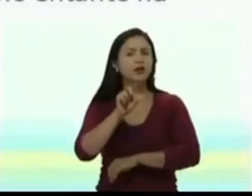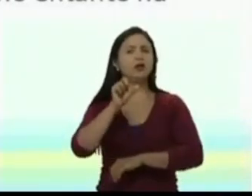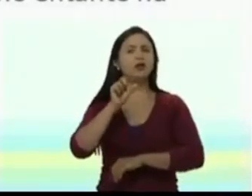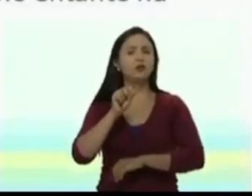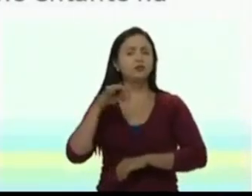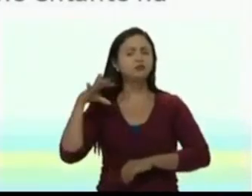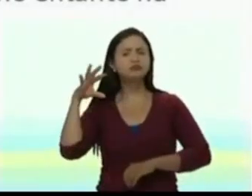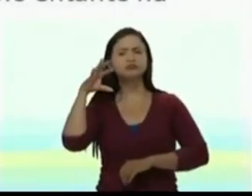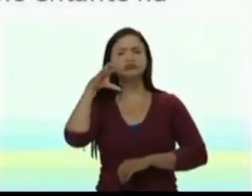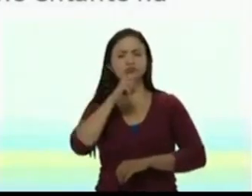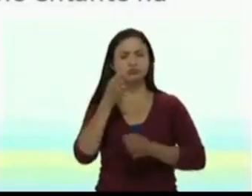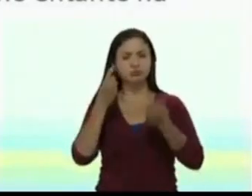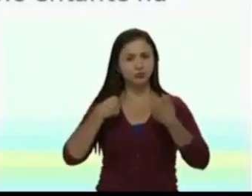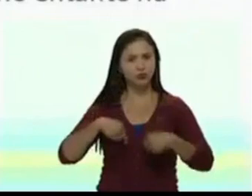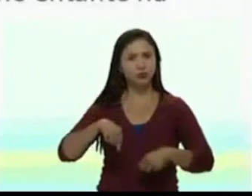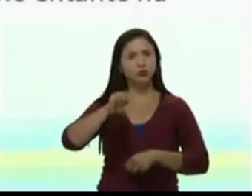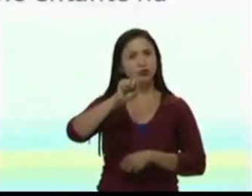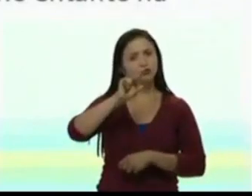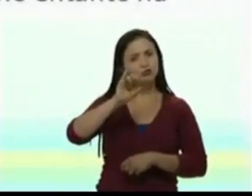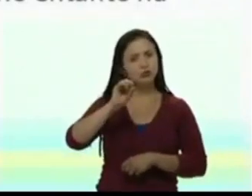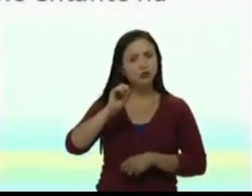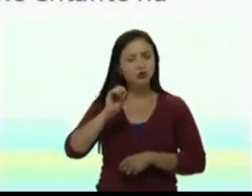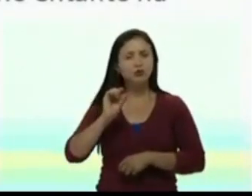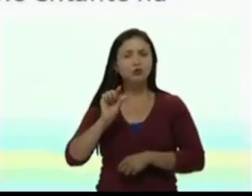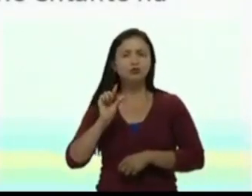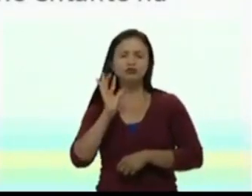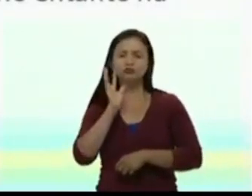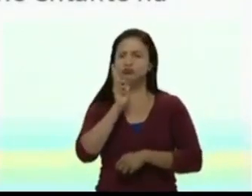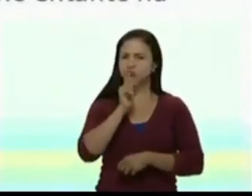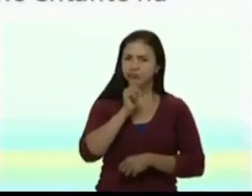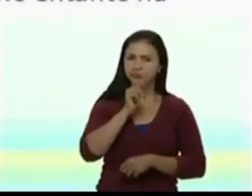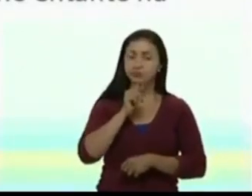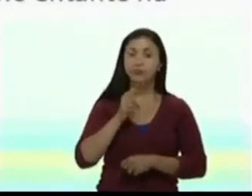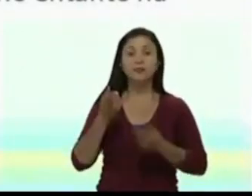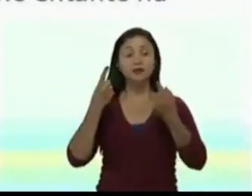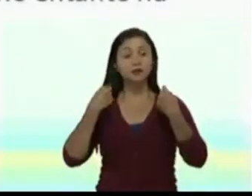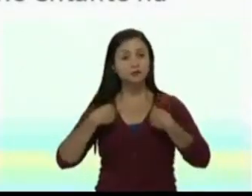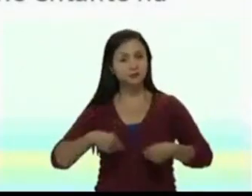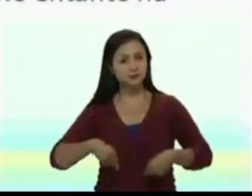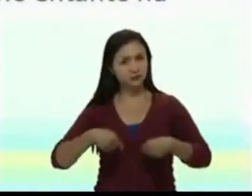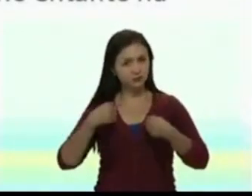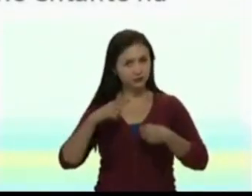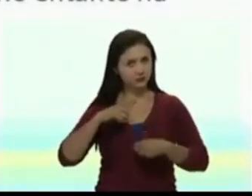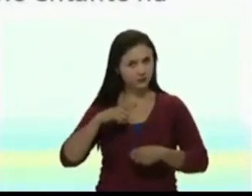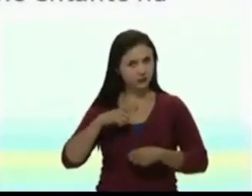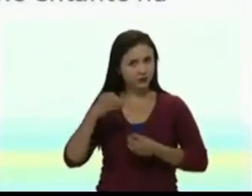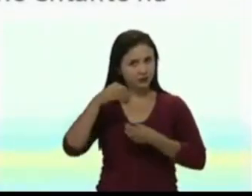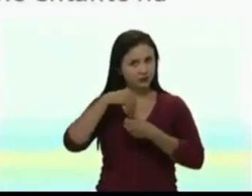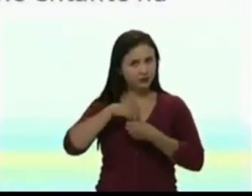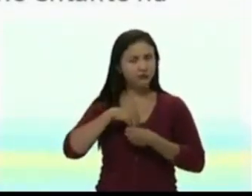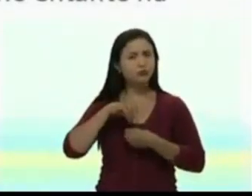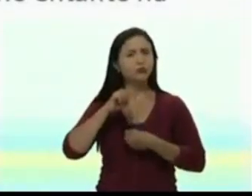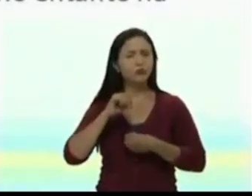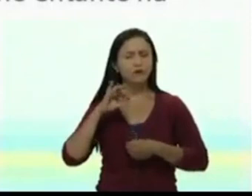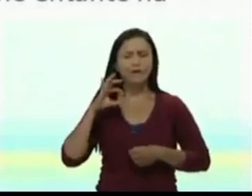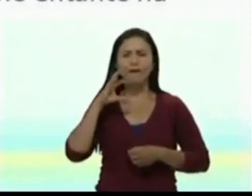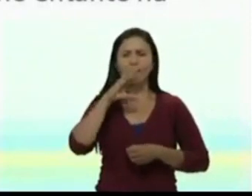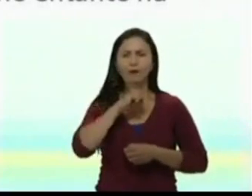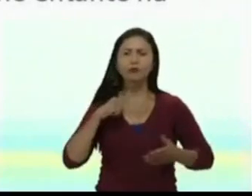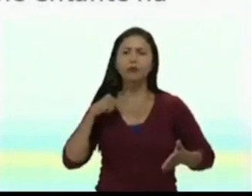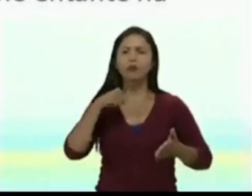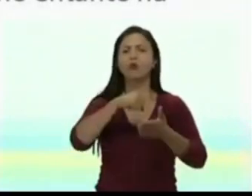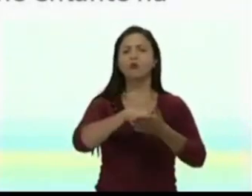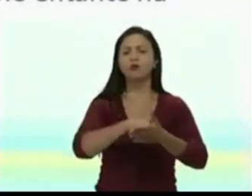e o soro, uma imunização passiva. O nosso sistema imunológico ele é bastante eficiente no combate de